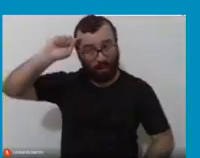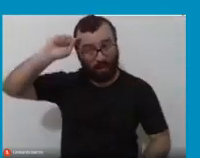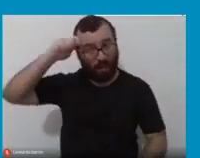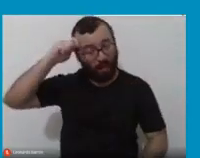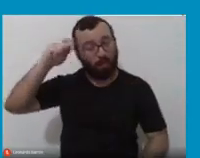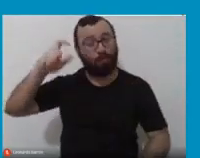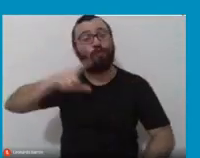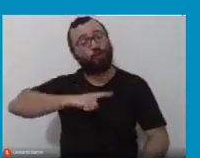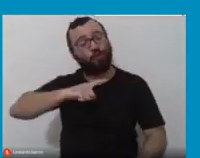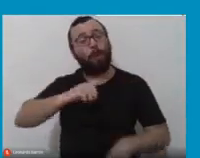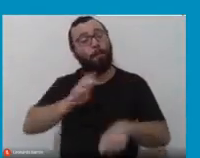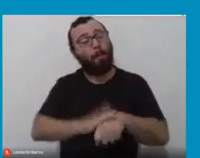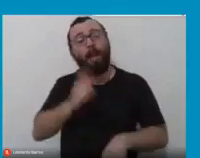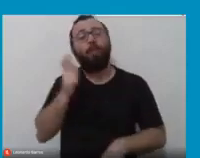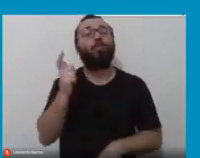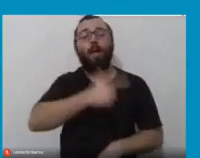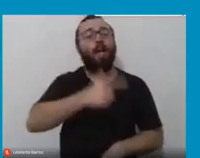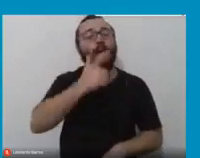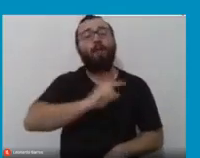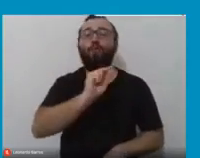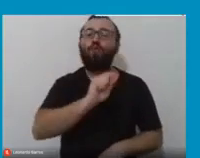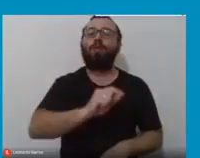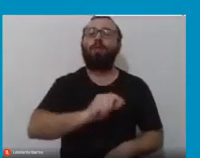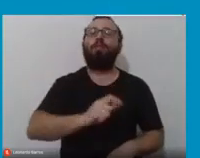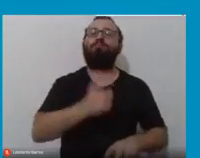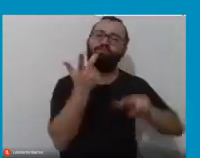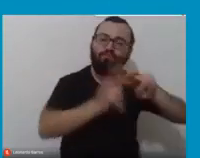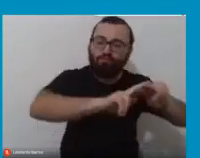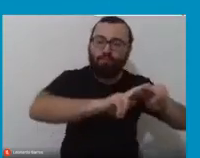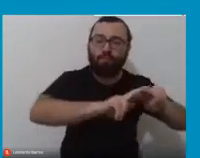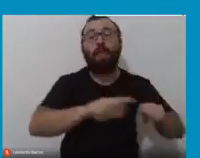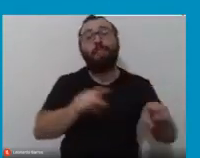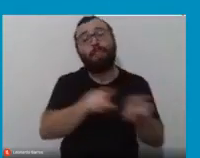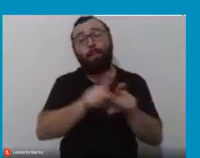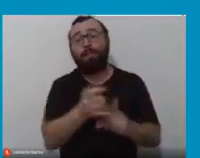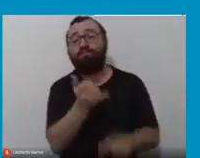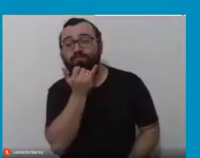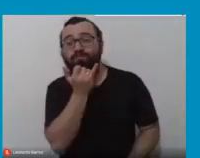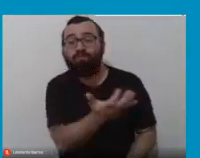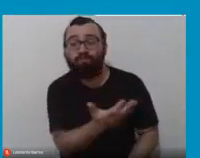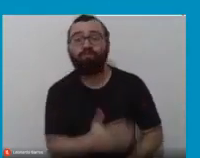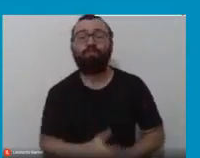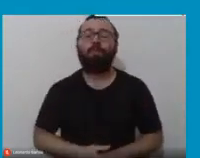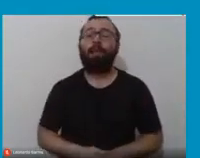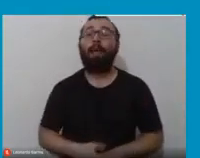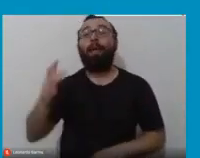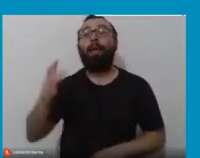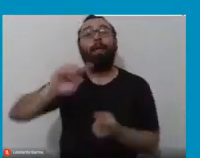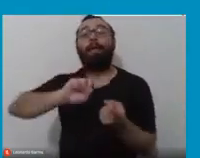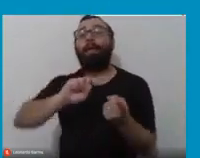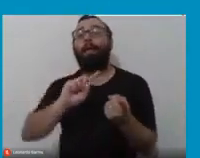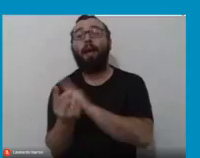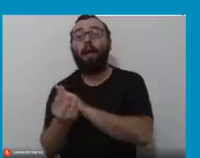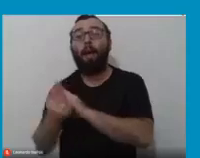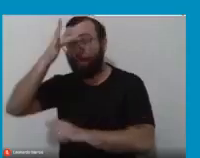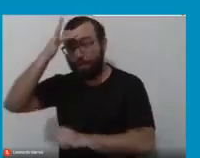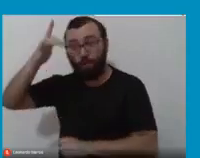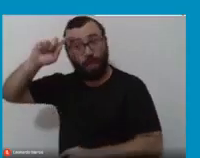de serem condenadas, mais chances de serem absolvidas, e as pessoas que eram negras e cometiam